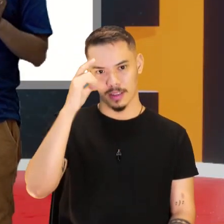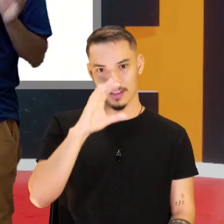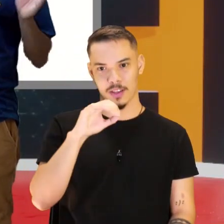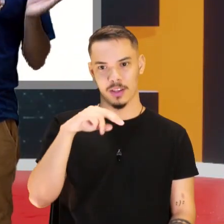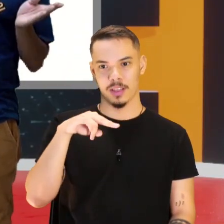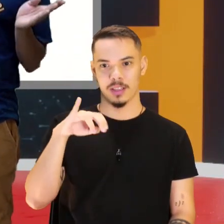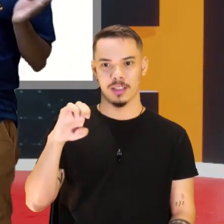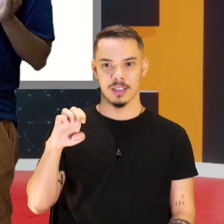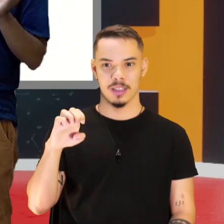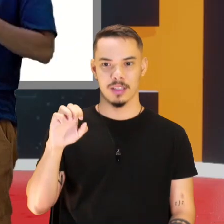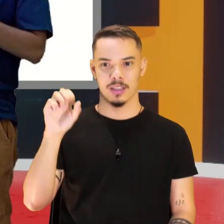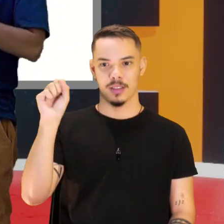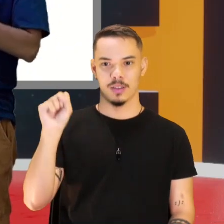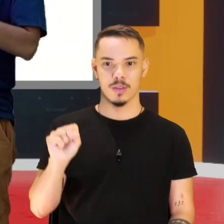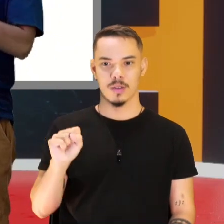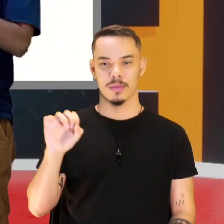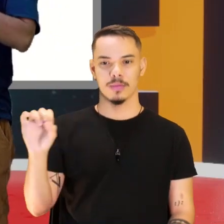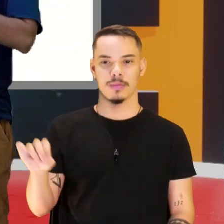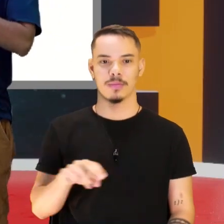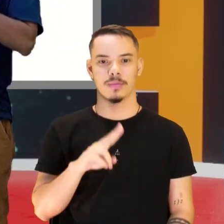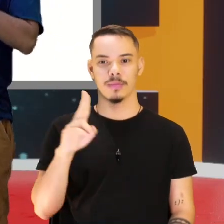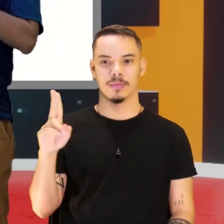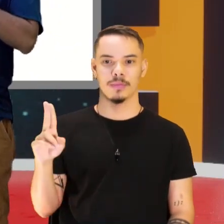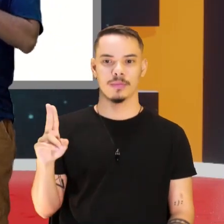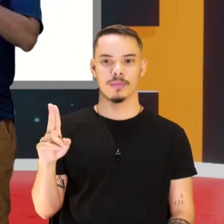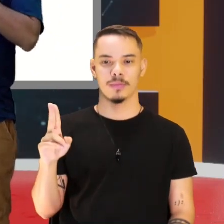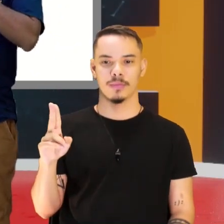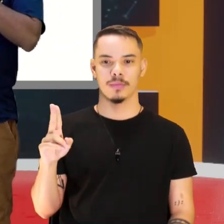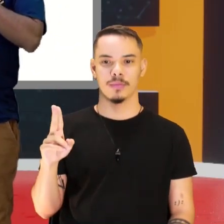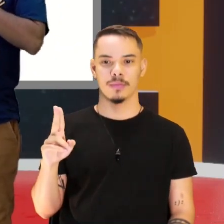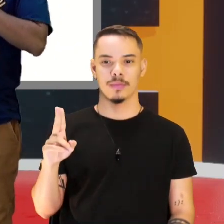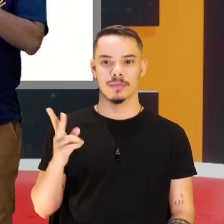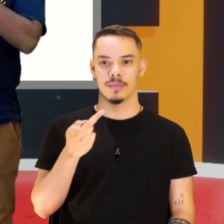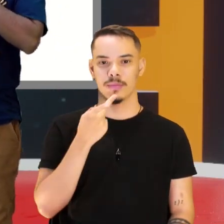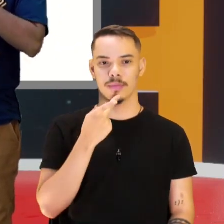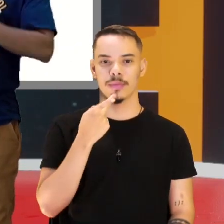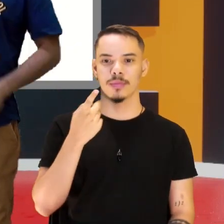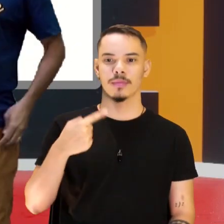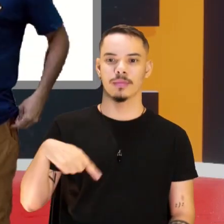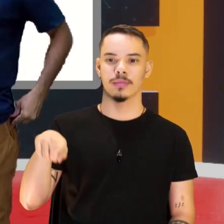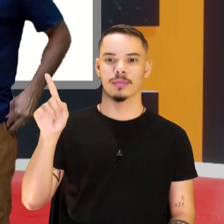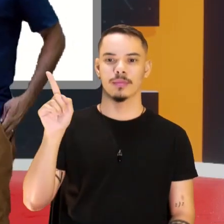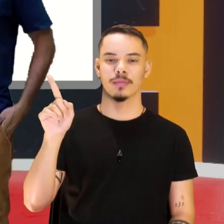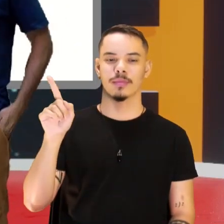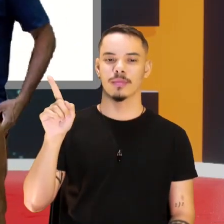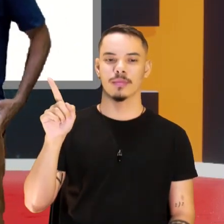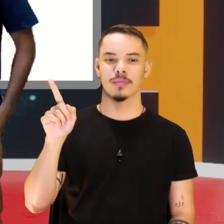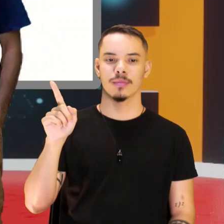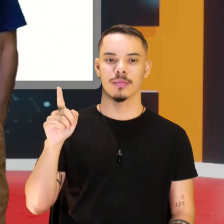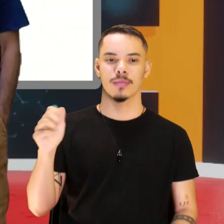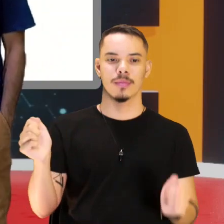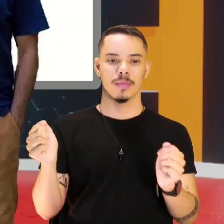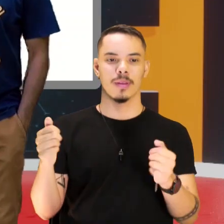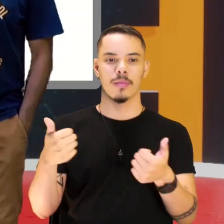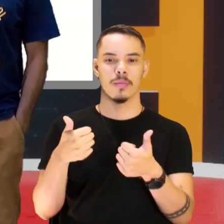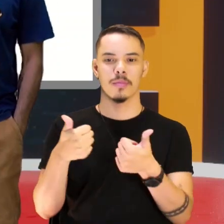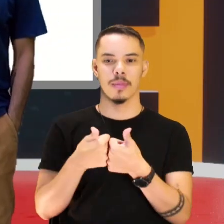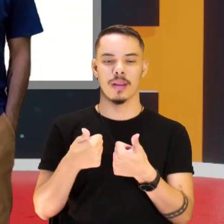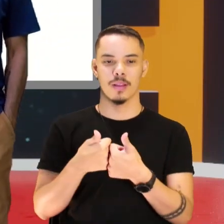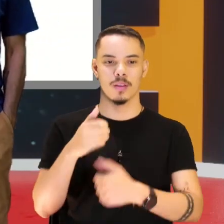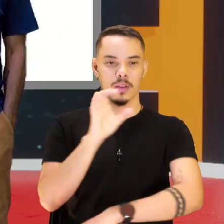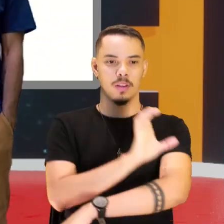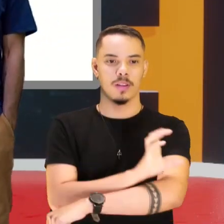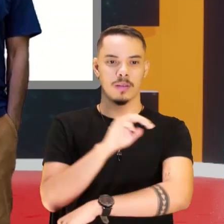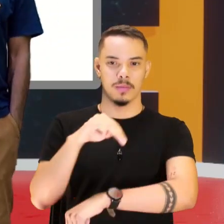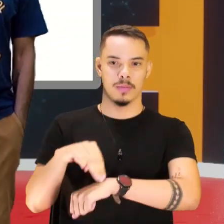dúvida se era Cone Sul ou se eles eram que a gente visitou ali no Guajará, de Costa Mar. Ali é